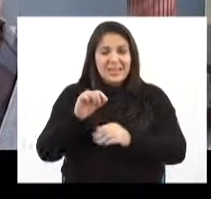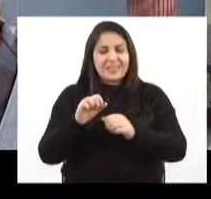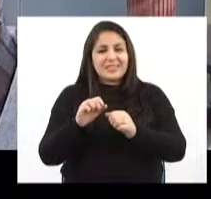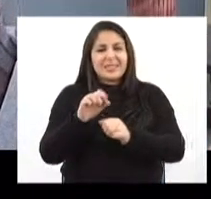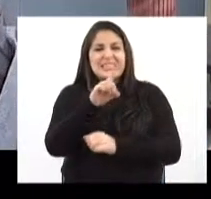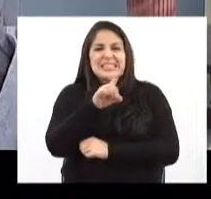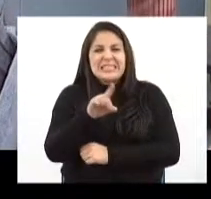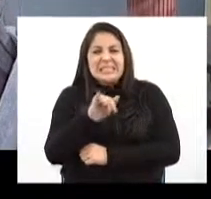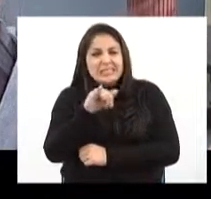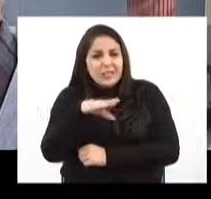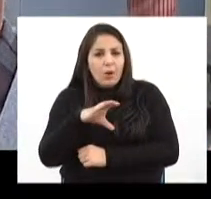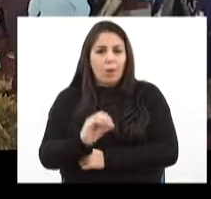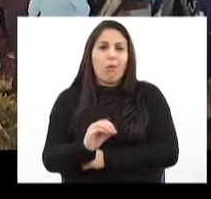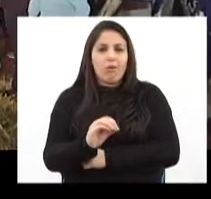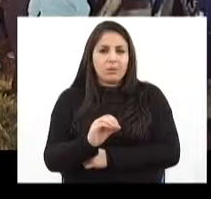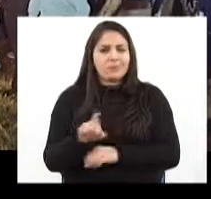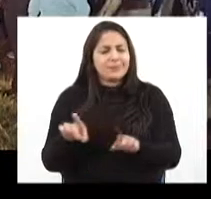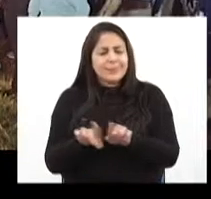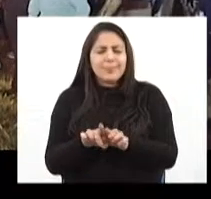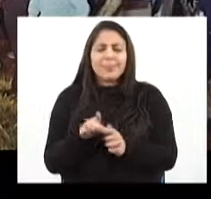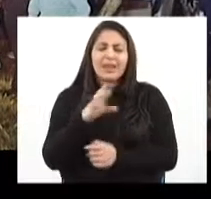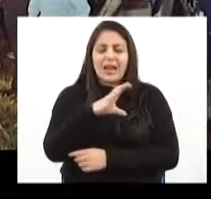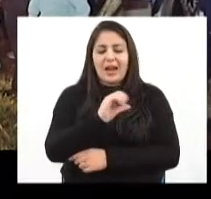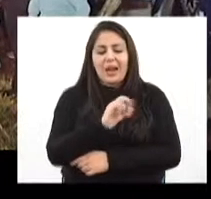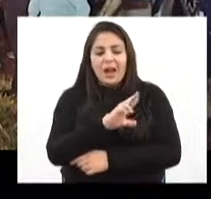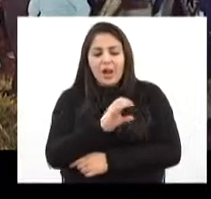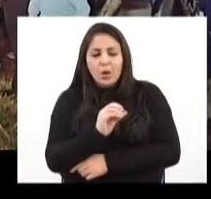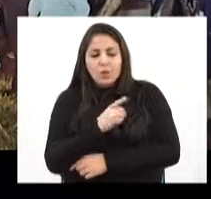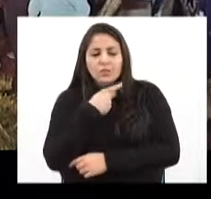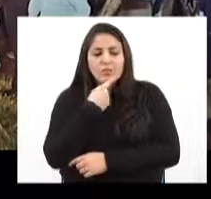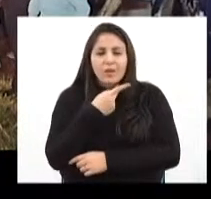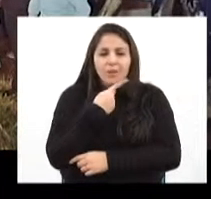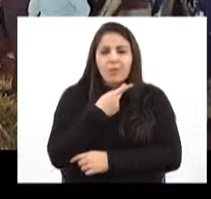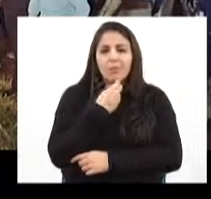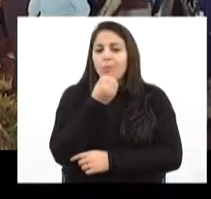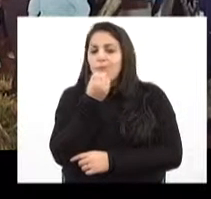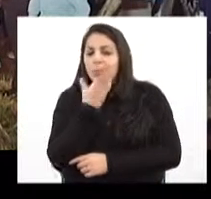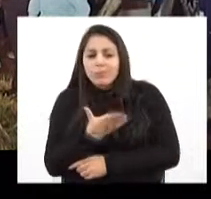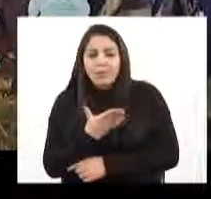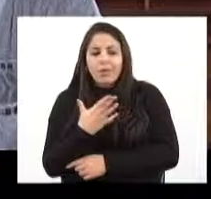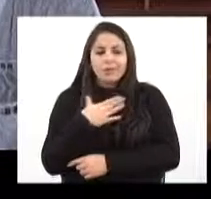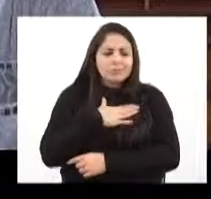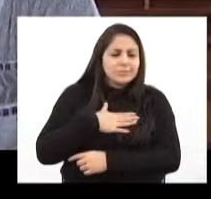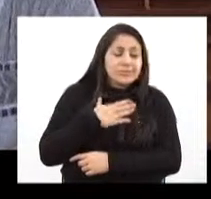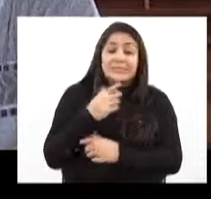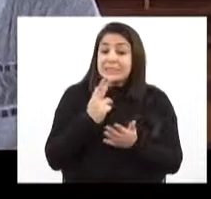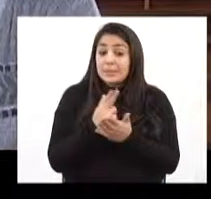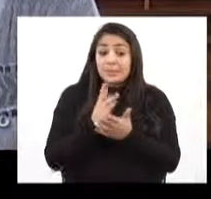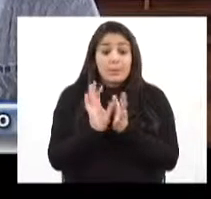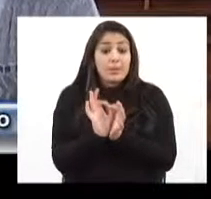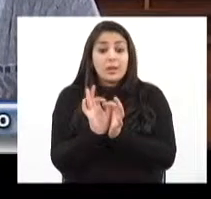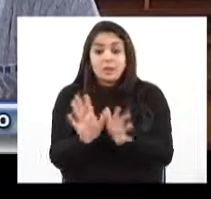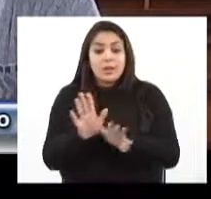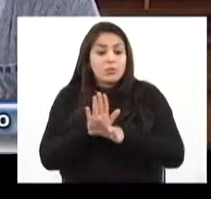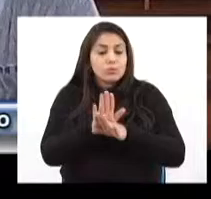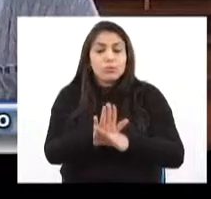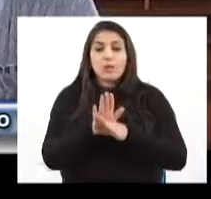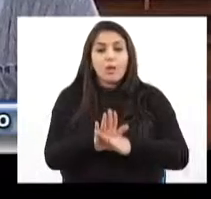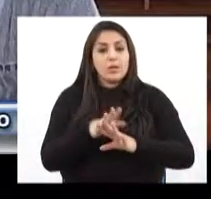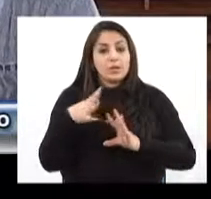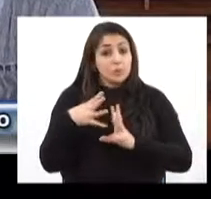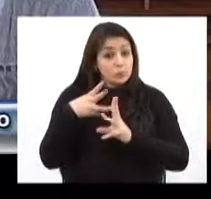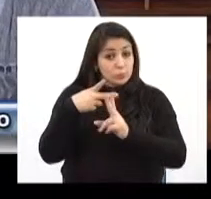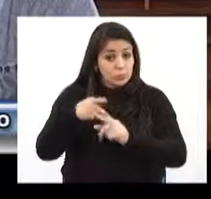sobre a bondade do padre, que sempre estava disposto a ajudar a comunidade. Todas as pessoas que ficavam